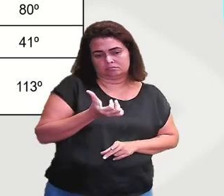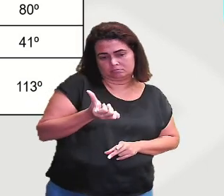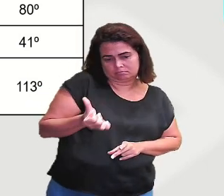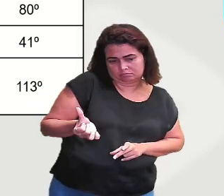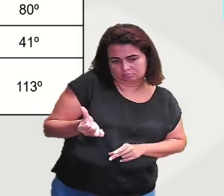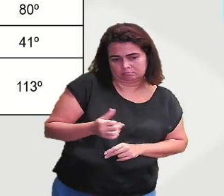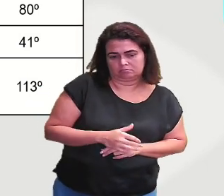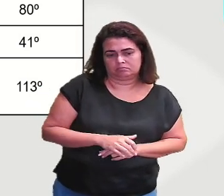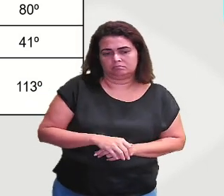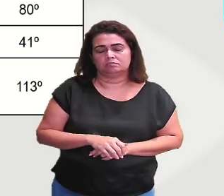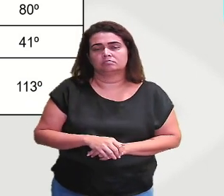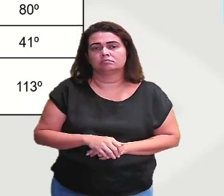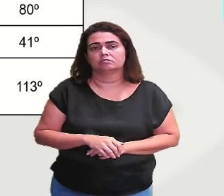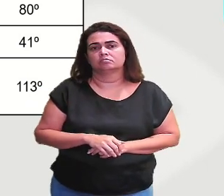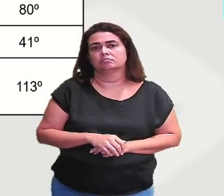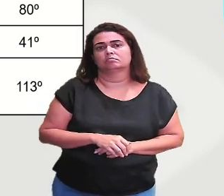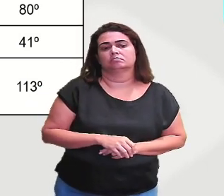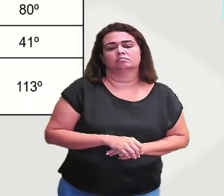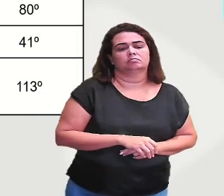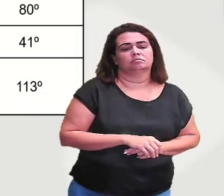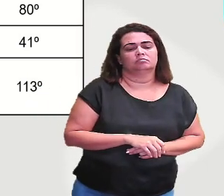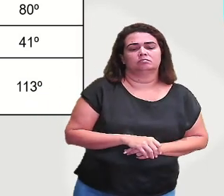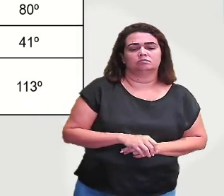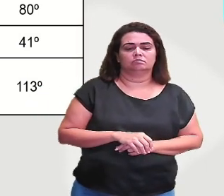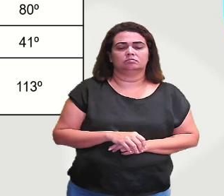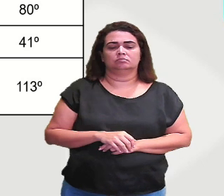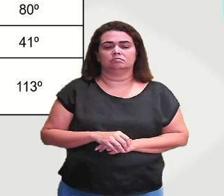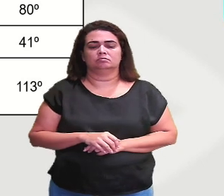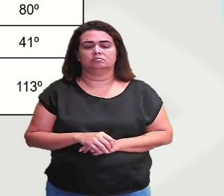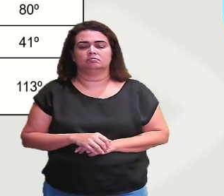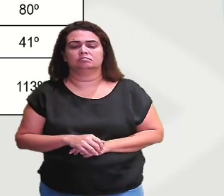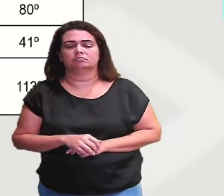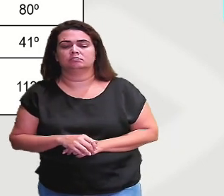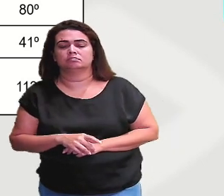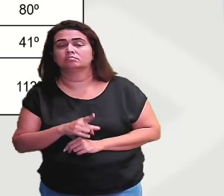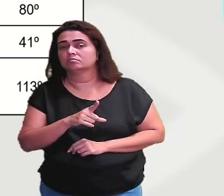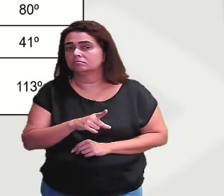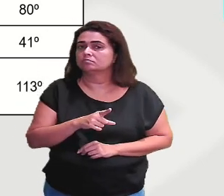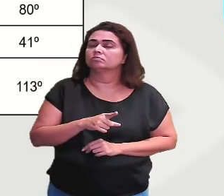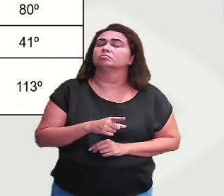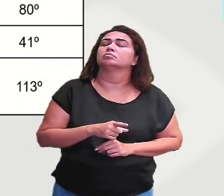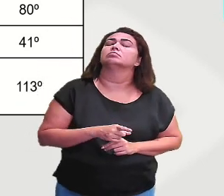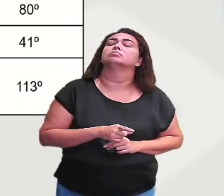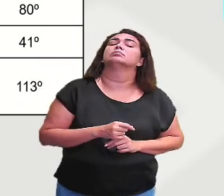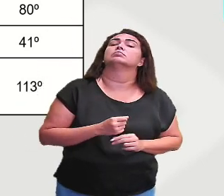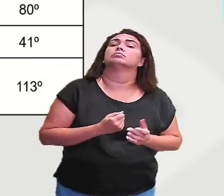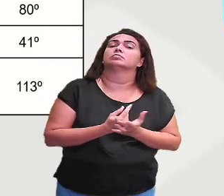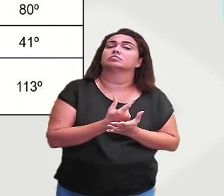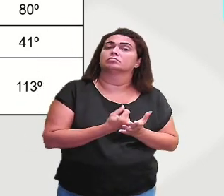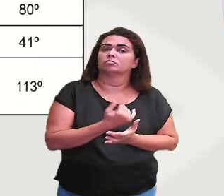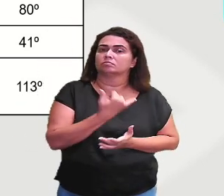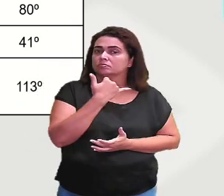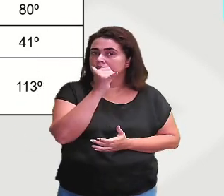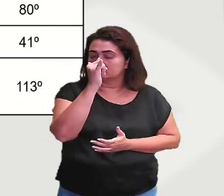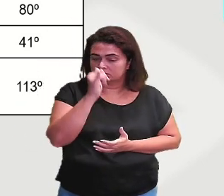número 190. É o 9º em produção de petróleo, tem liberdade, assim,